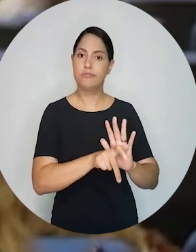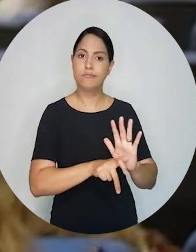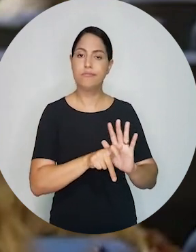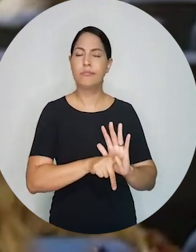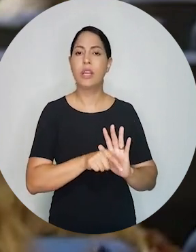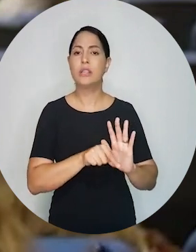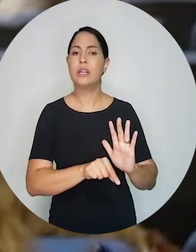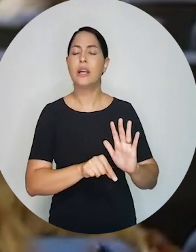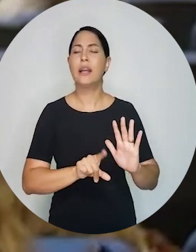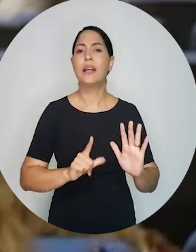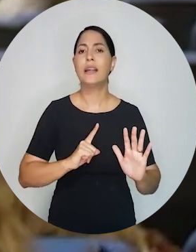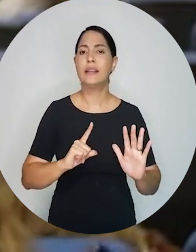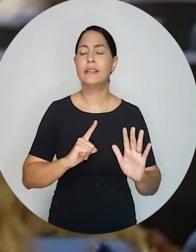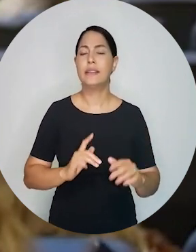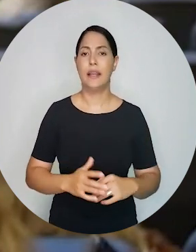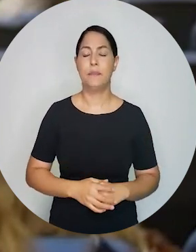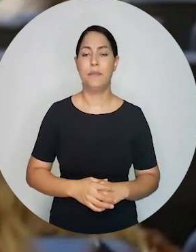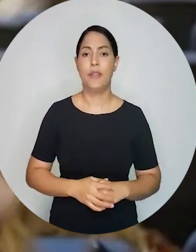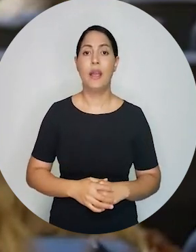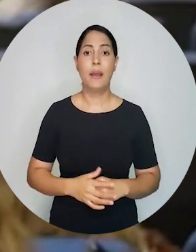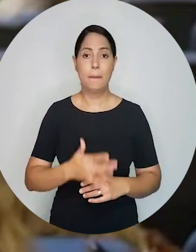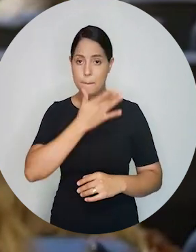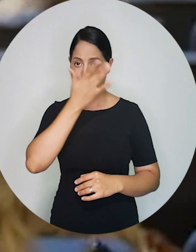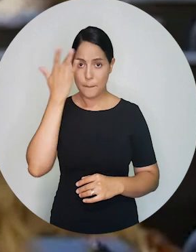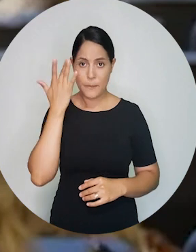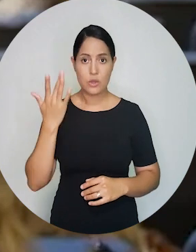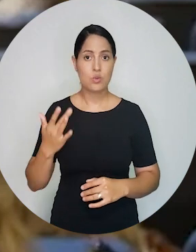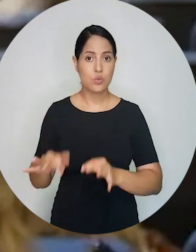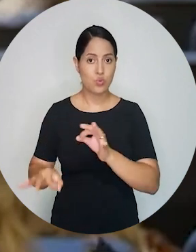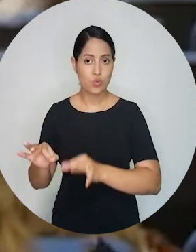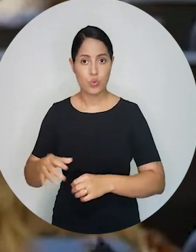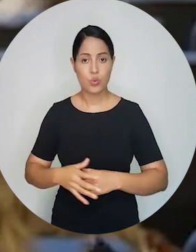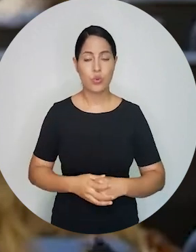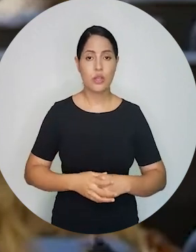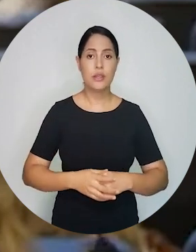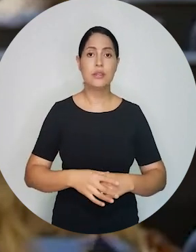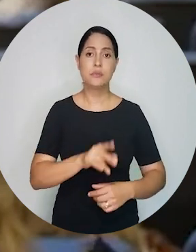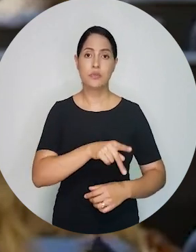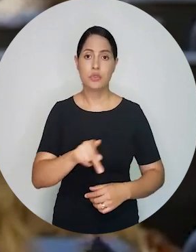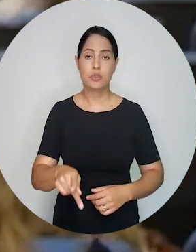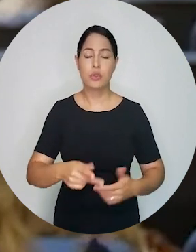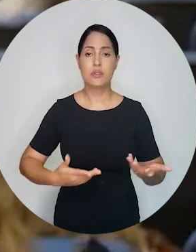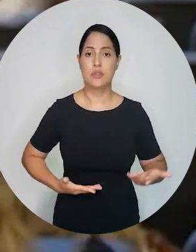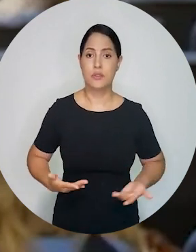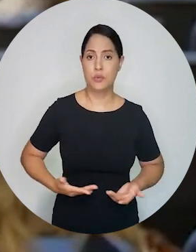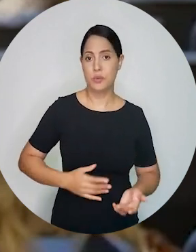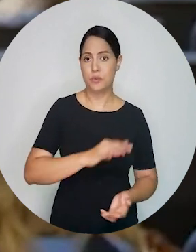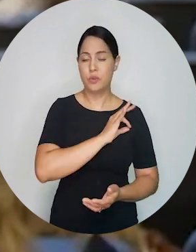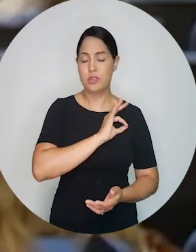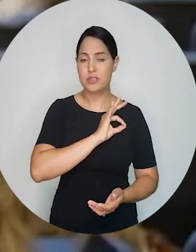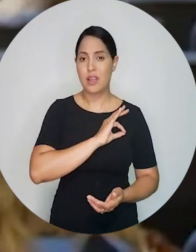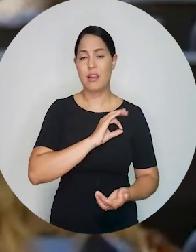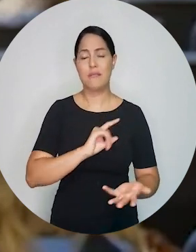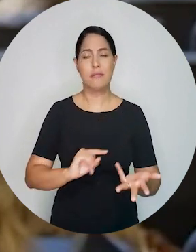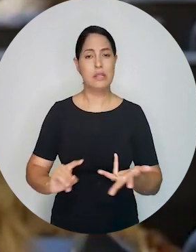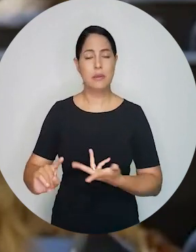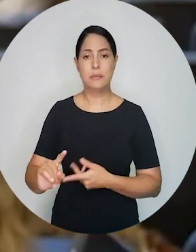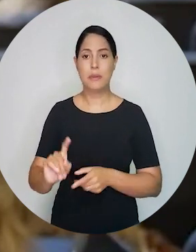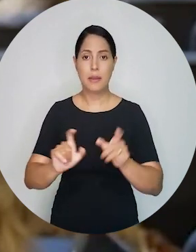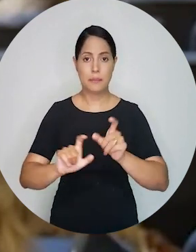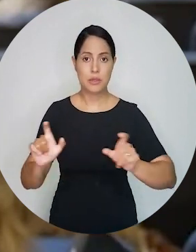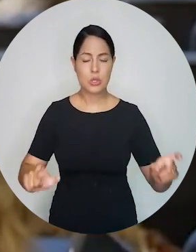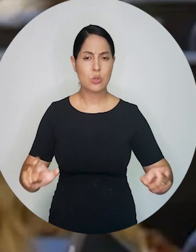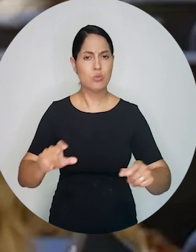aí os profissionais que atuam na área, advogados, magistrados, servidores, policiais. Então eu tenho certeza que a gente vai poder extrair